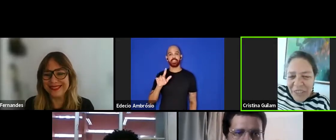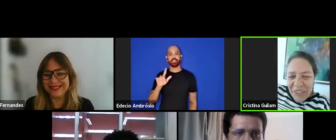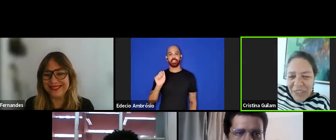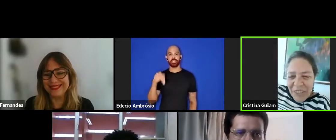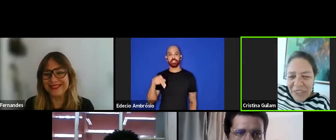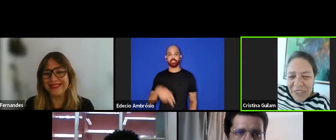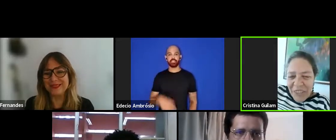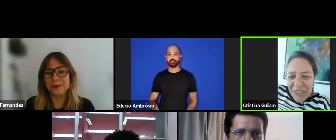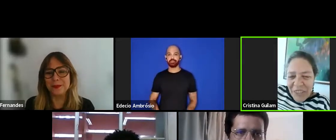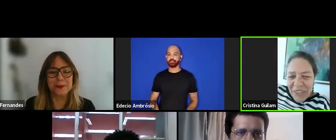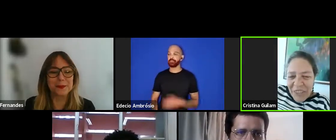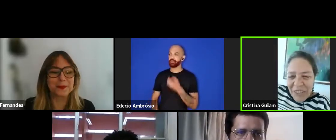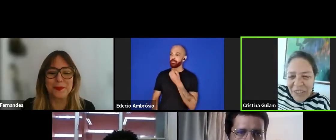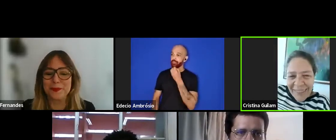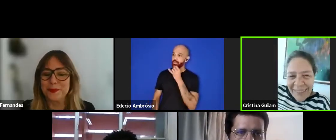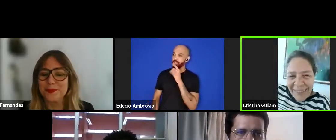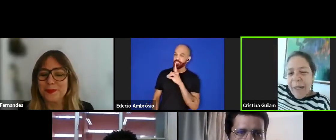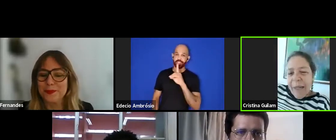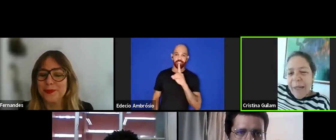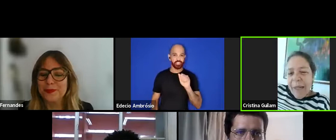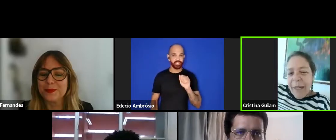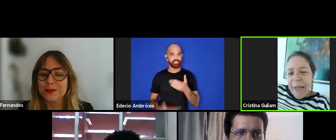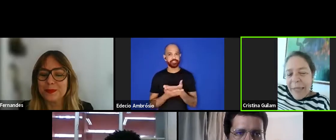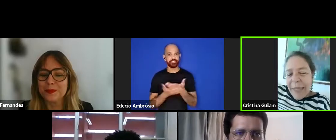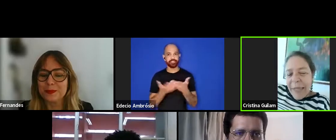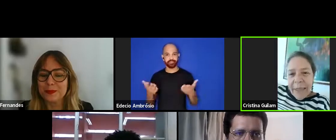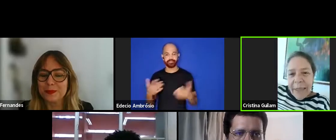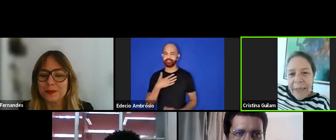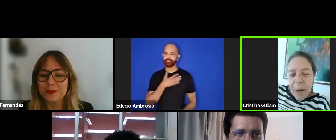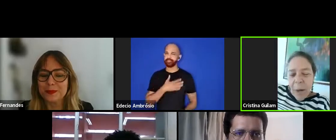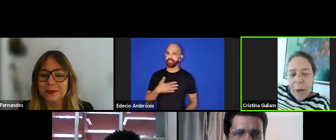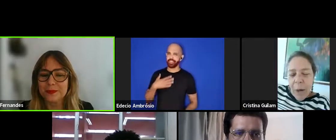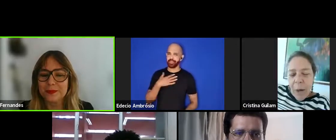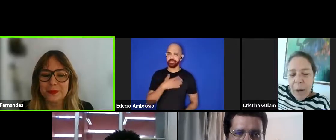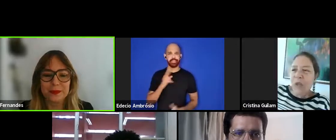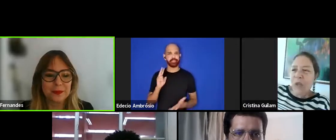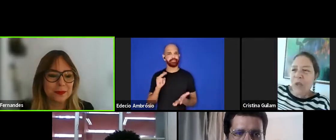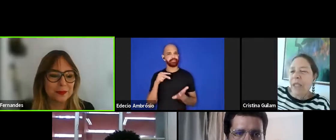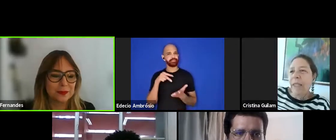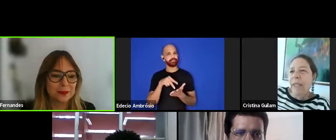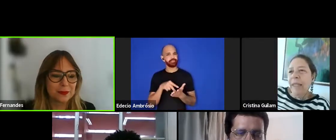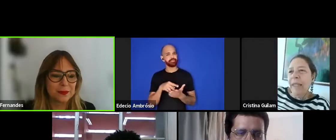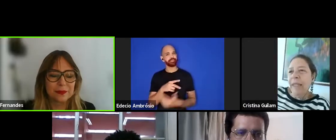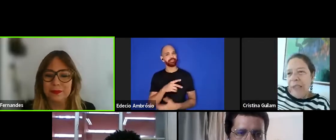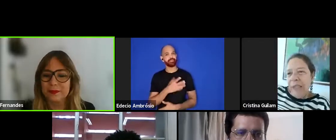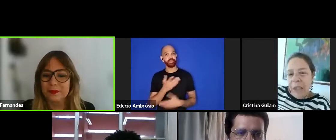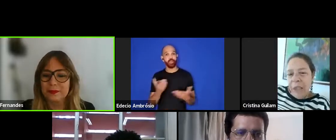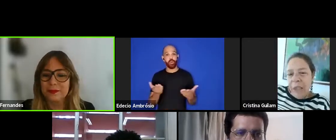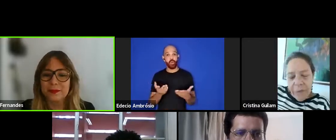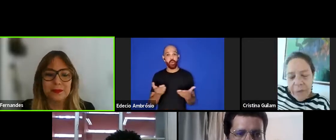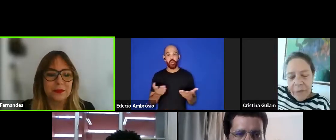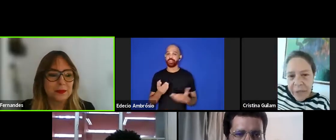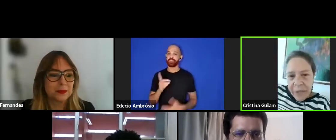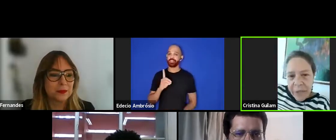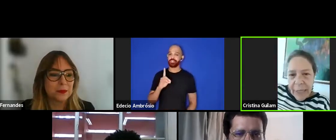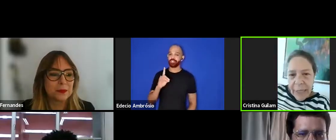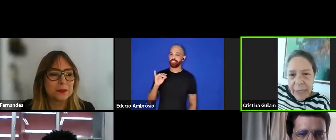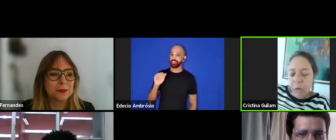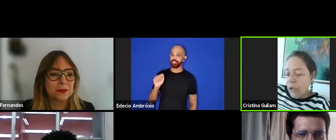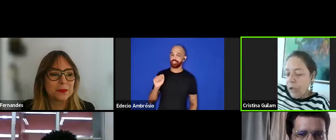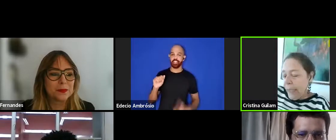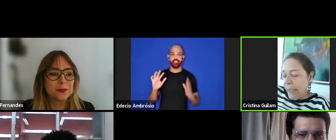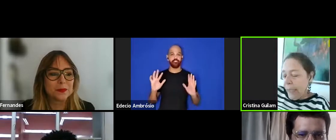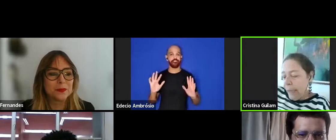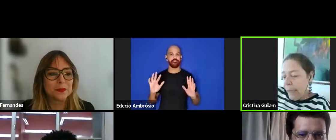Bom dia a todos e todas. É um prazer enorme estar aqui num dia que a gente festeja